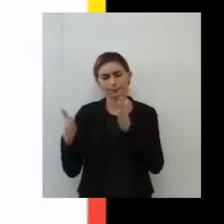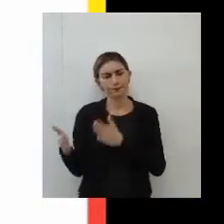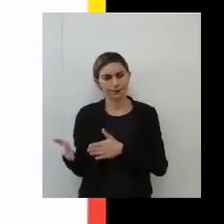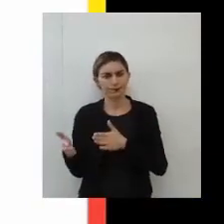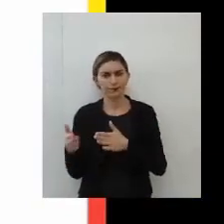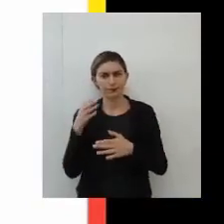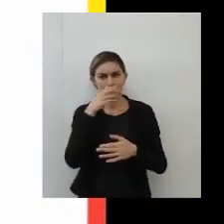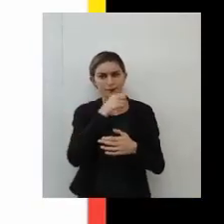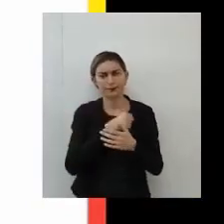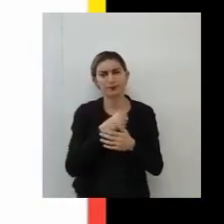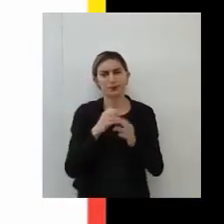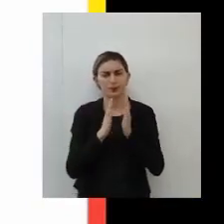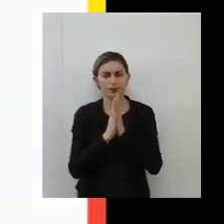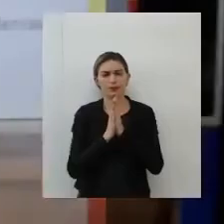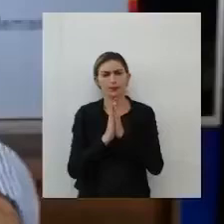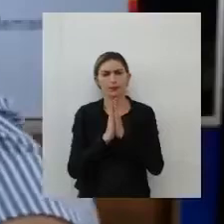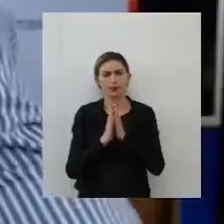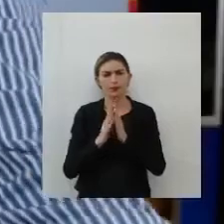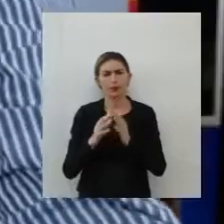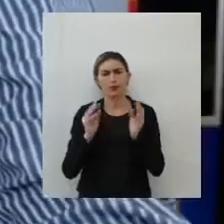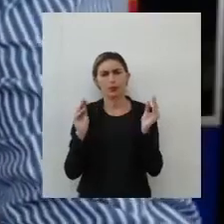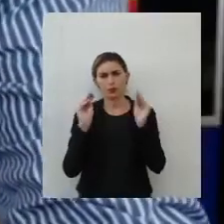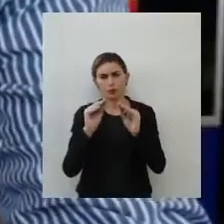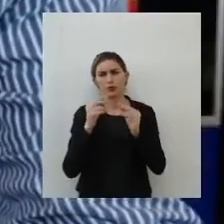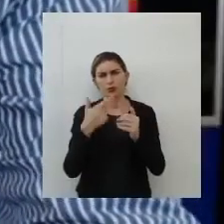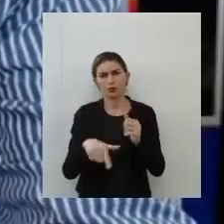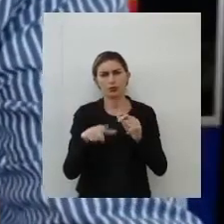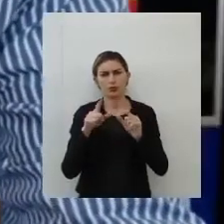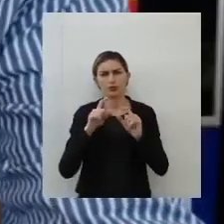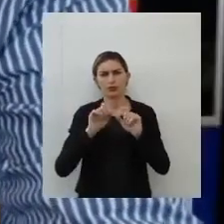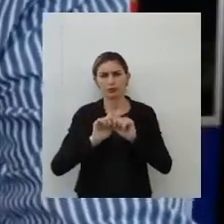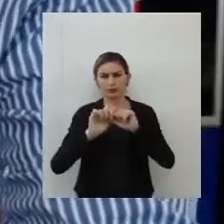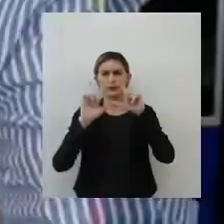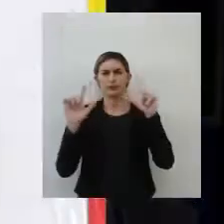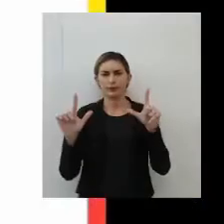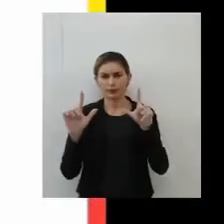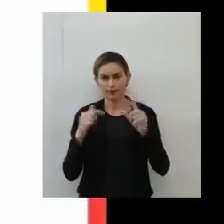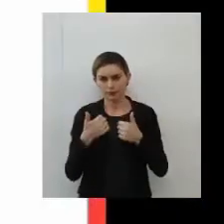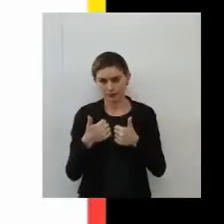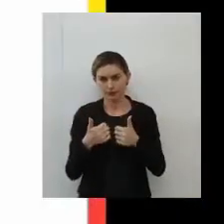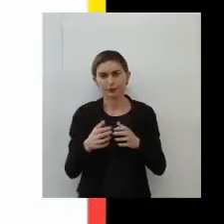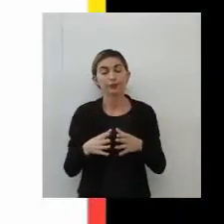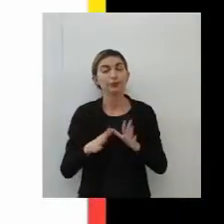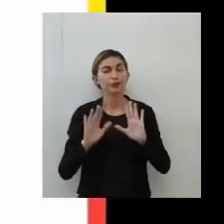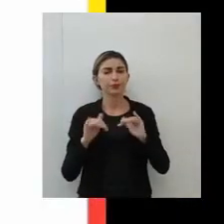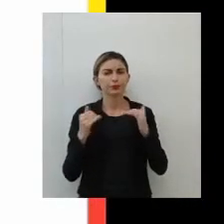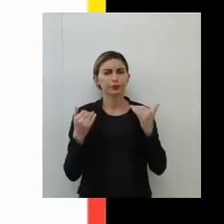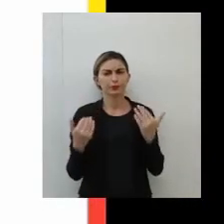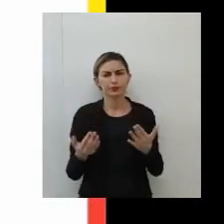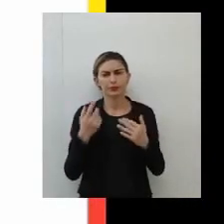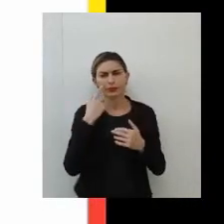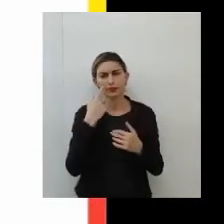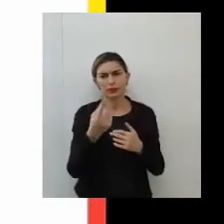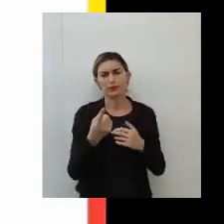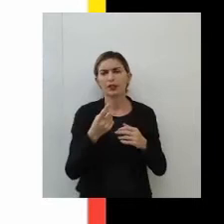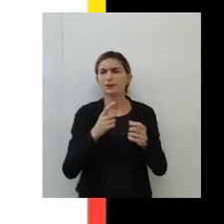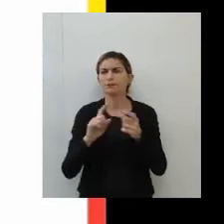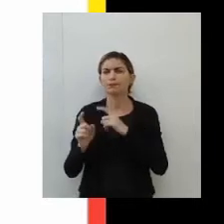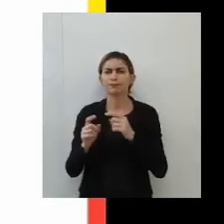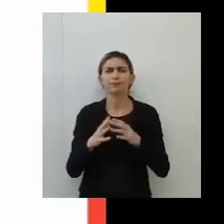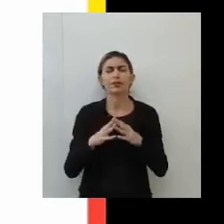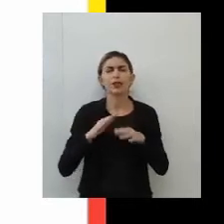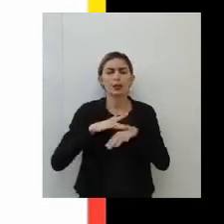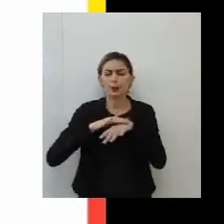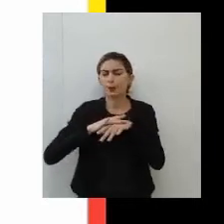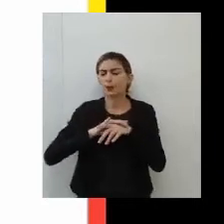rapidinho. Por favor, bota novamente no slide. Foi? Então, razões para a